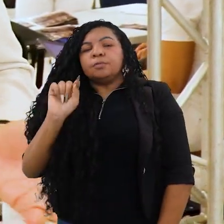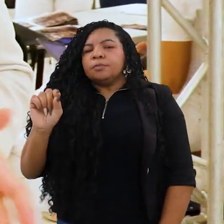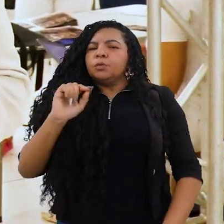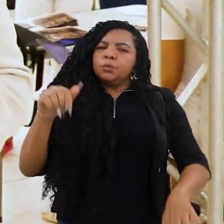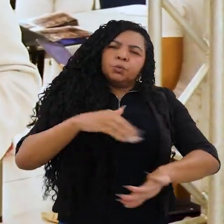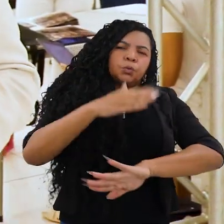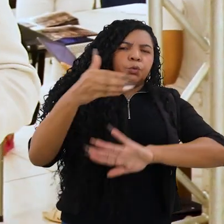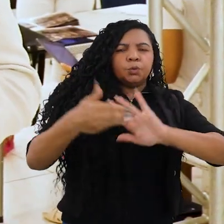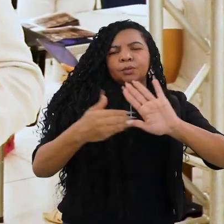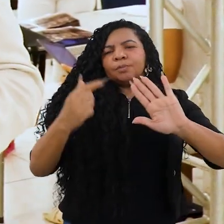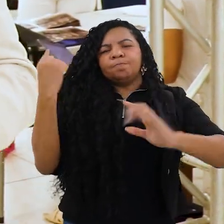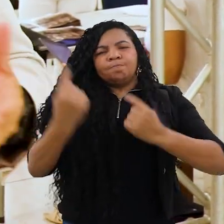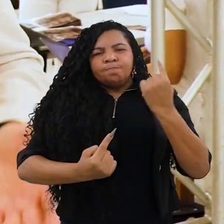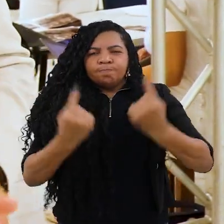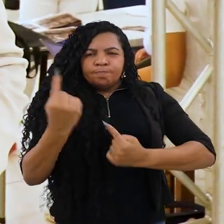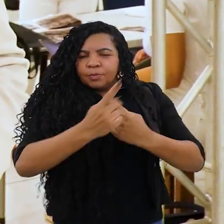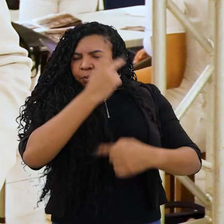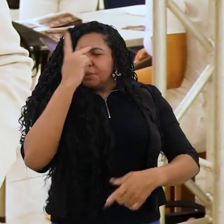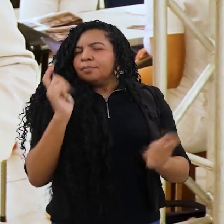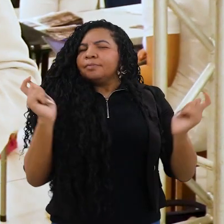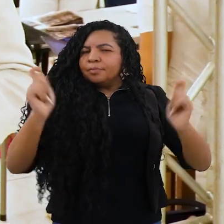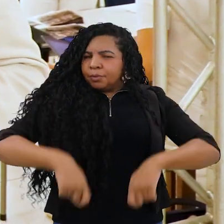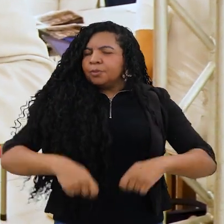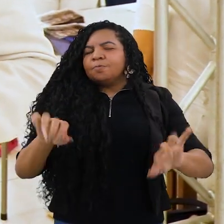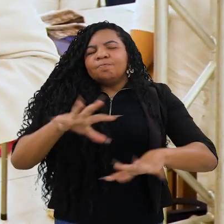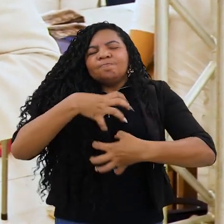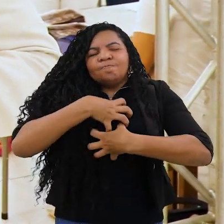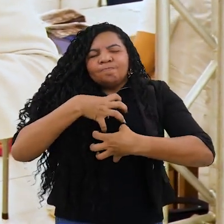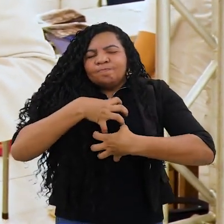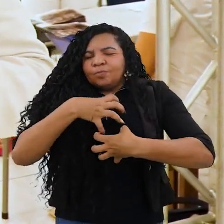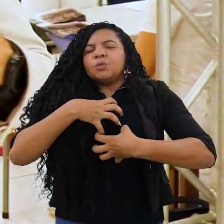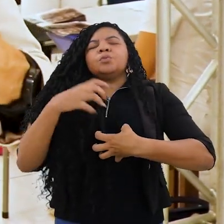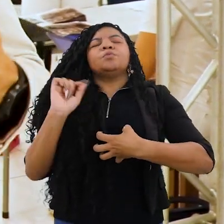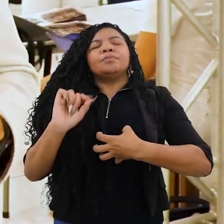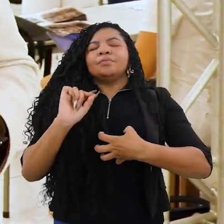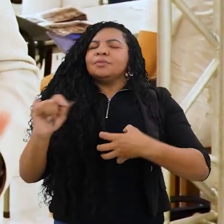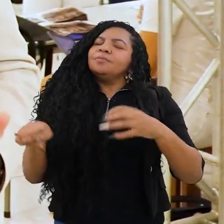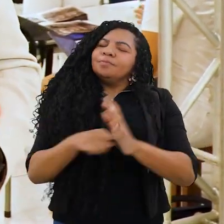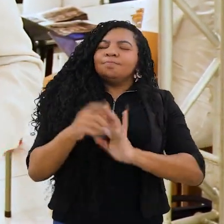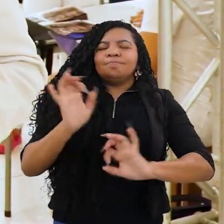que nesses dois dias todos que por aqui passarem possam se